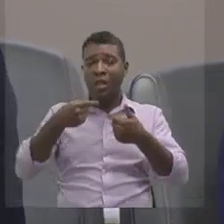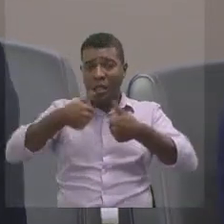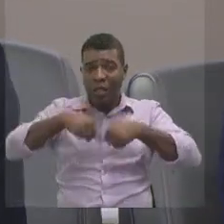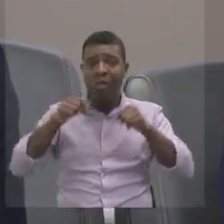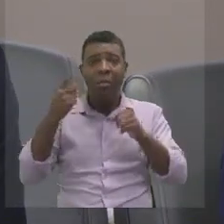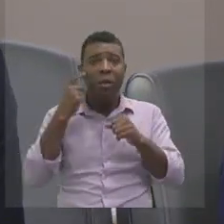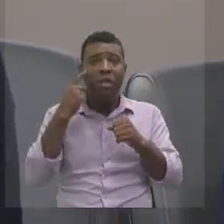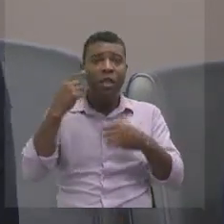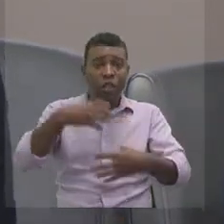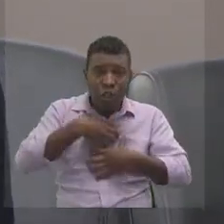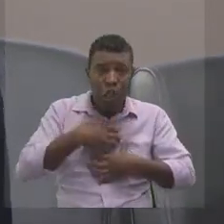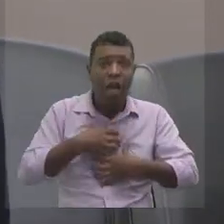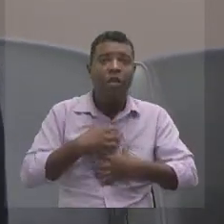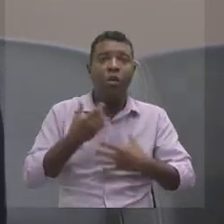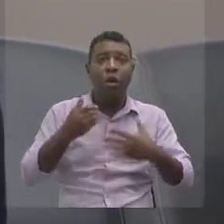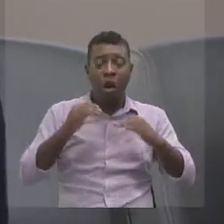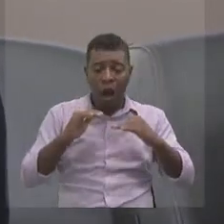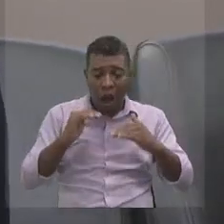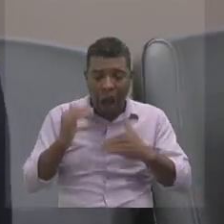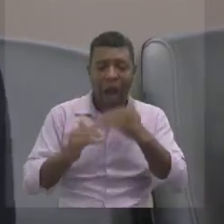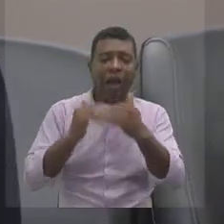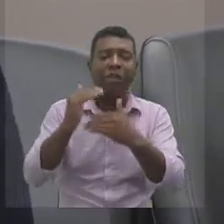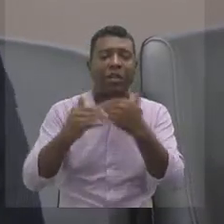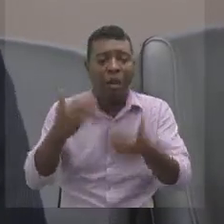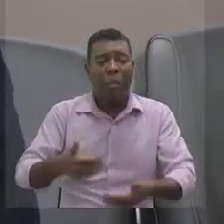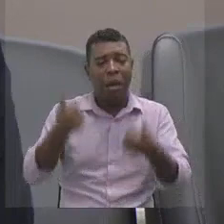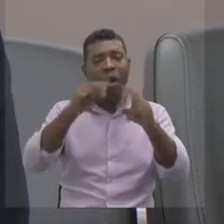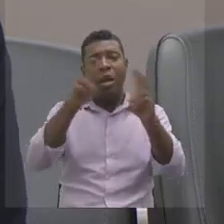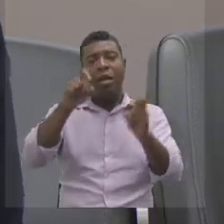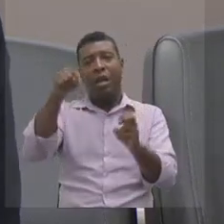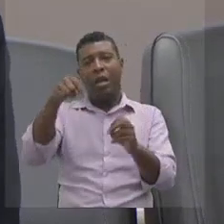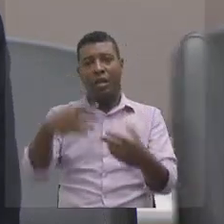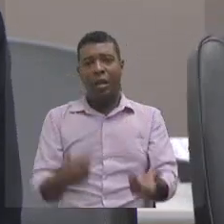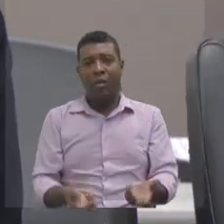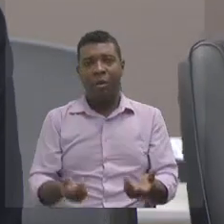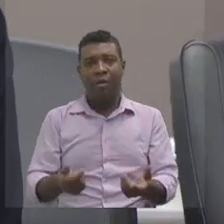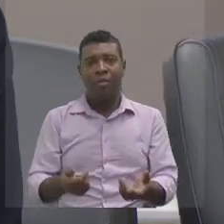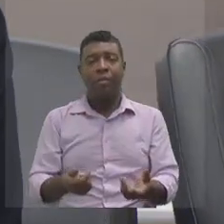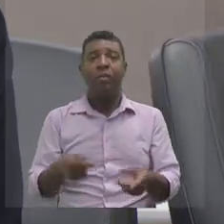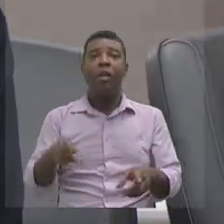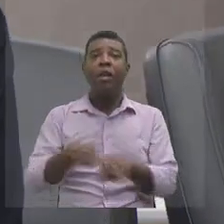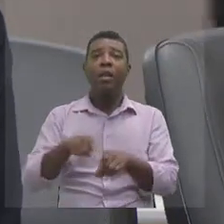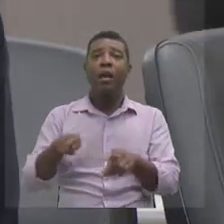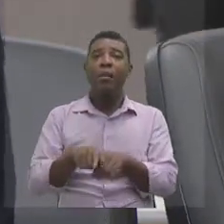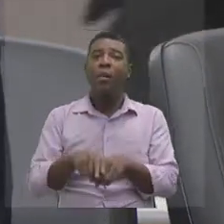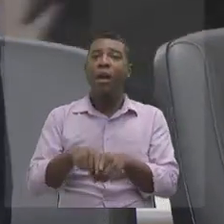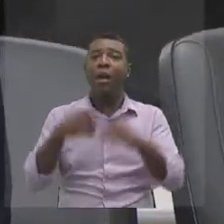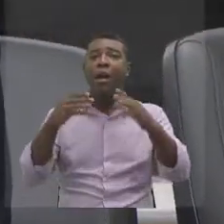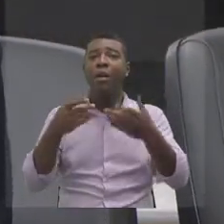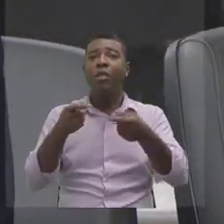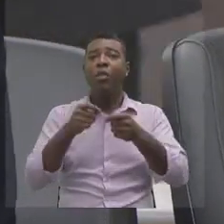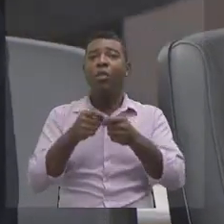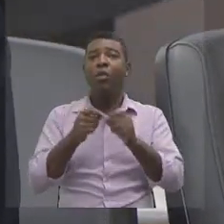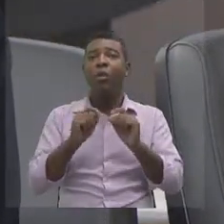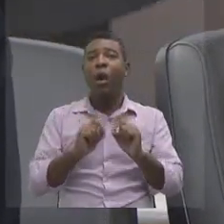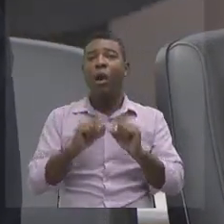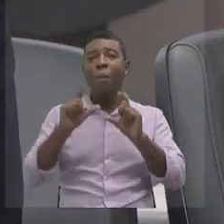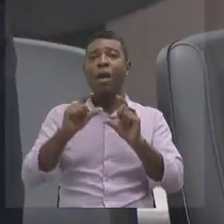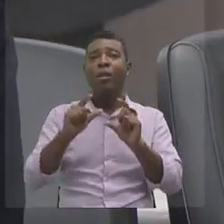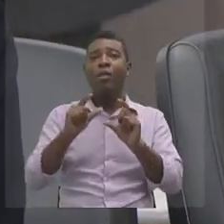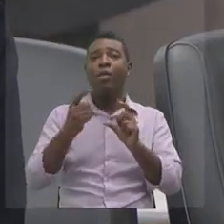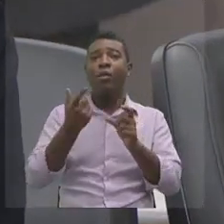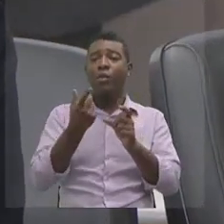avançar nesse tema a questão do aumento tarifário é uma previsão contratual né então de fato